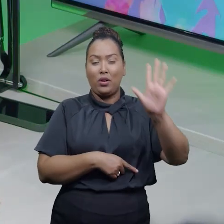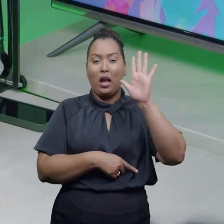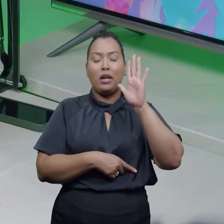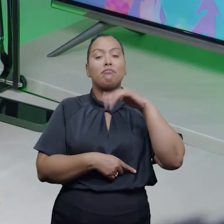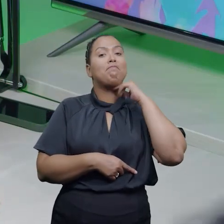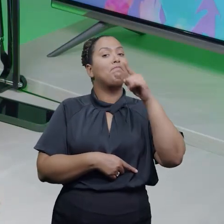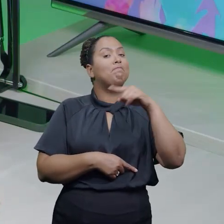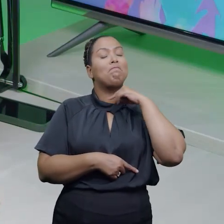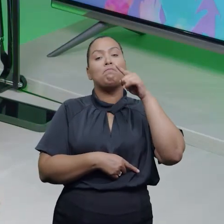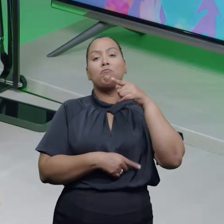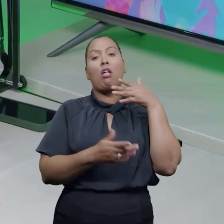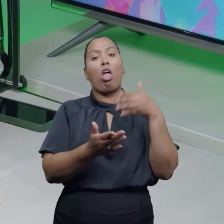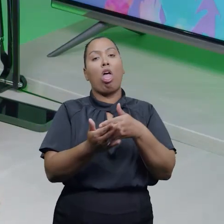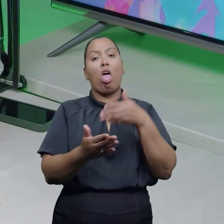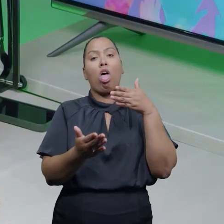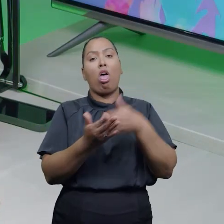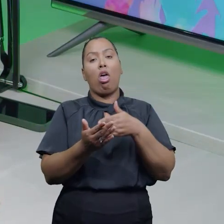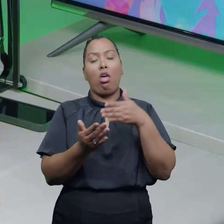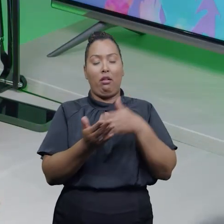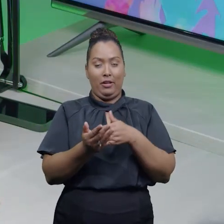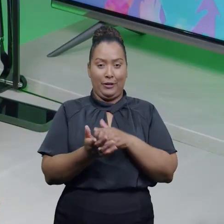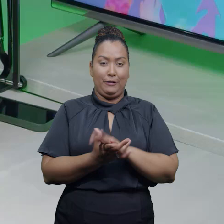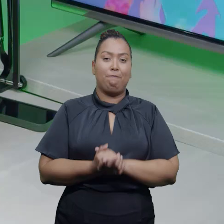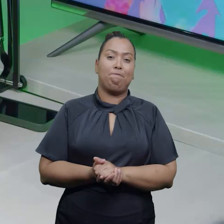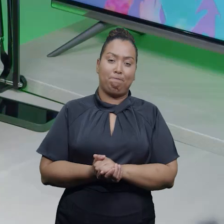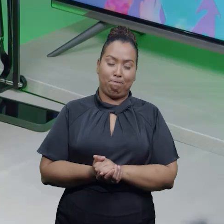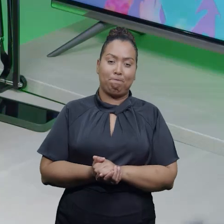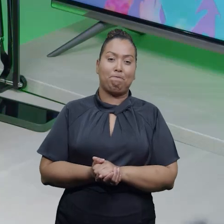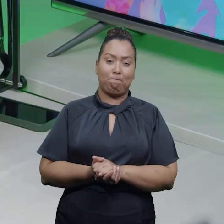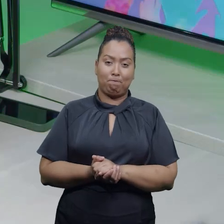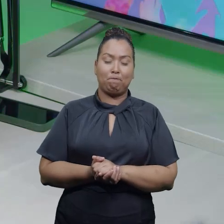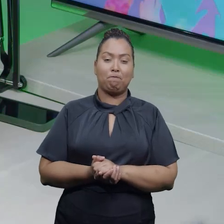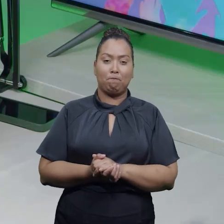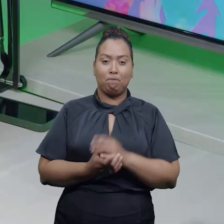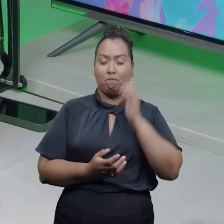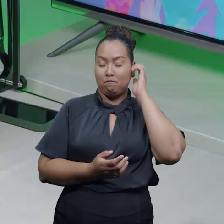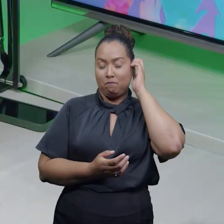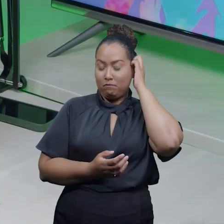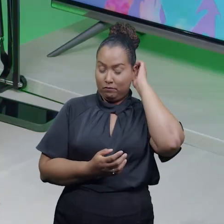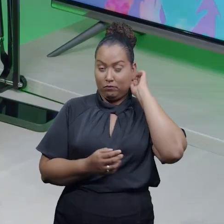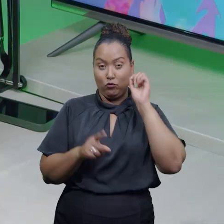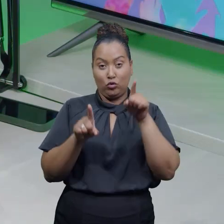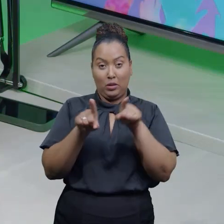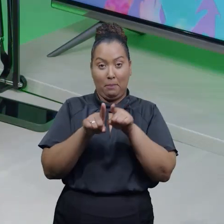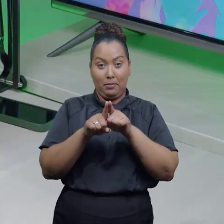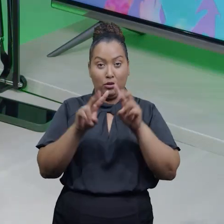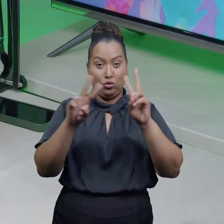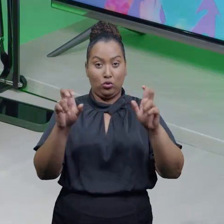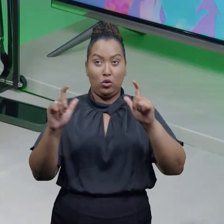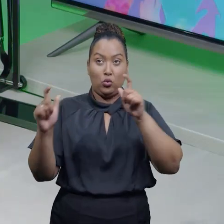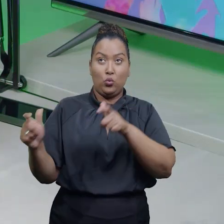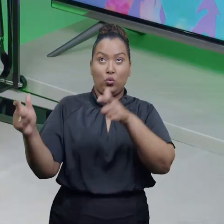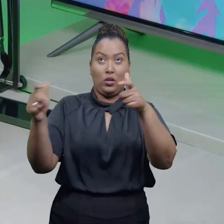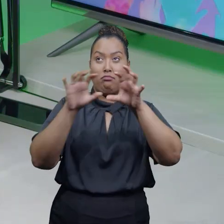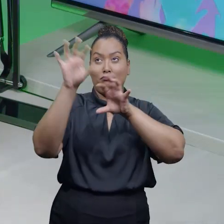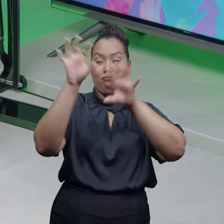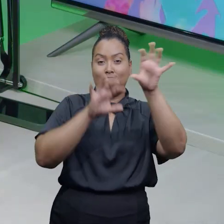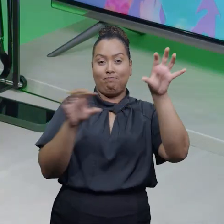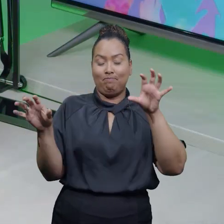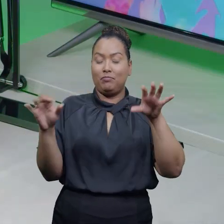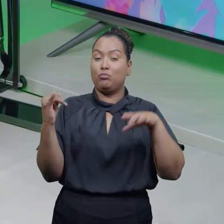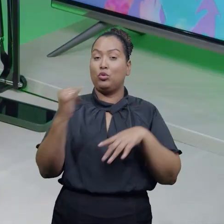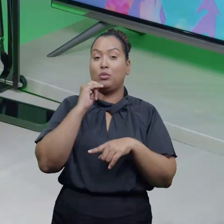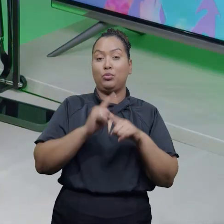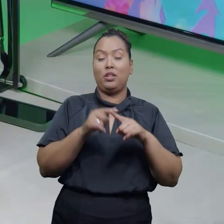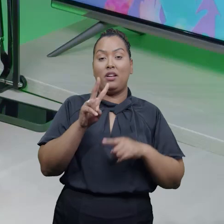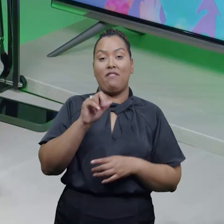do estado que é deles, né? De onde eles realmente vivem. E essa questão da localização é muito interessante também,